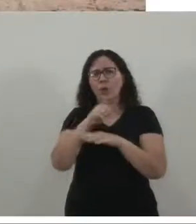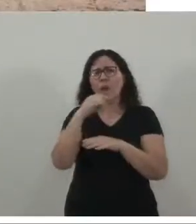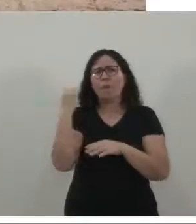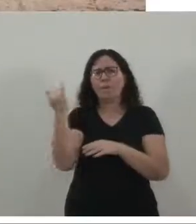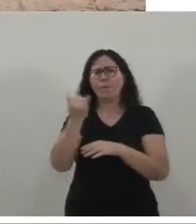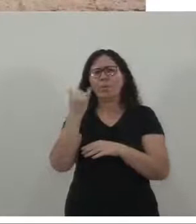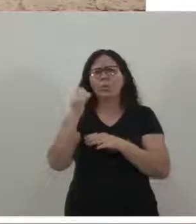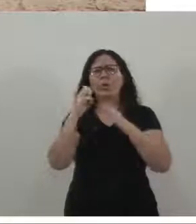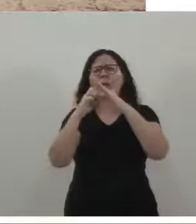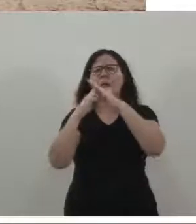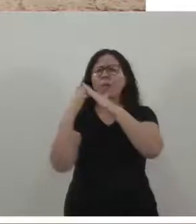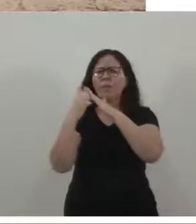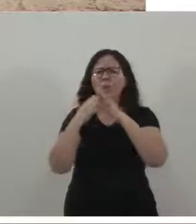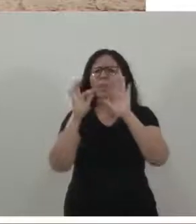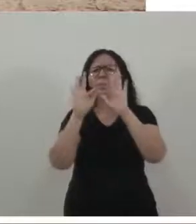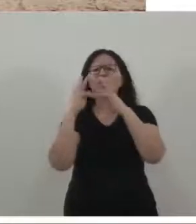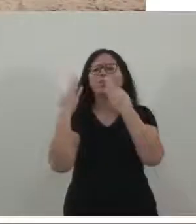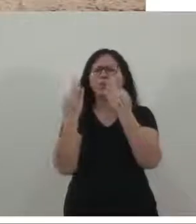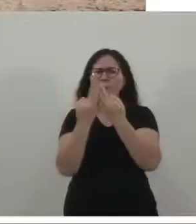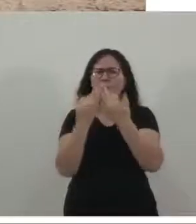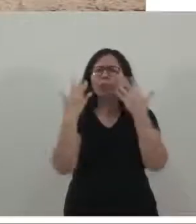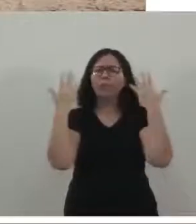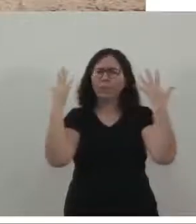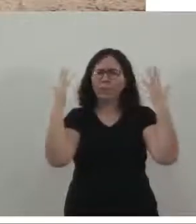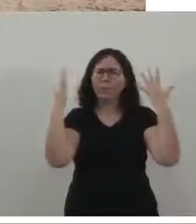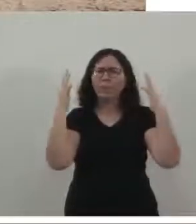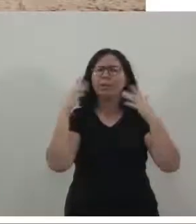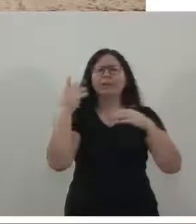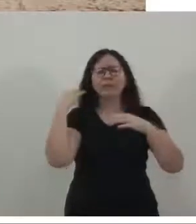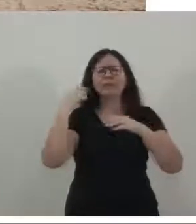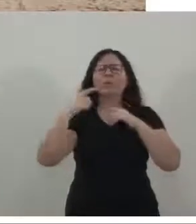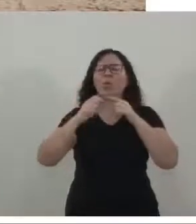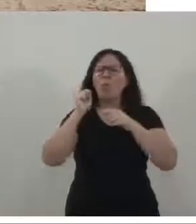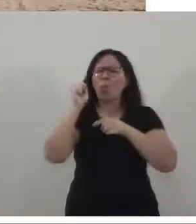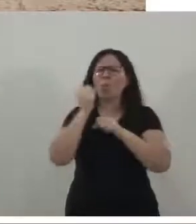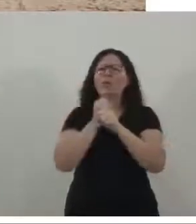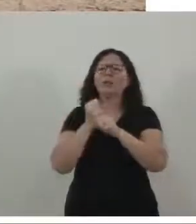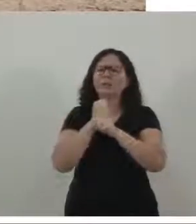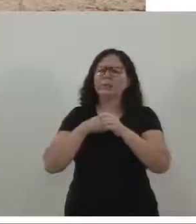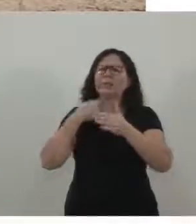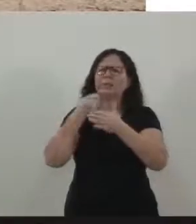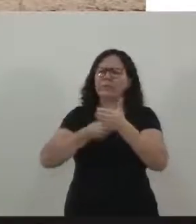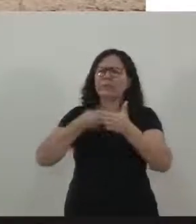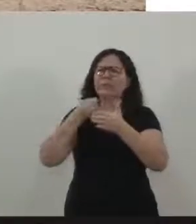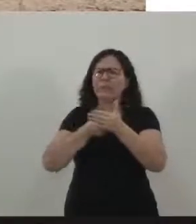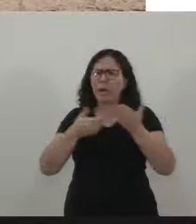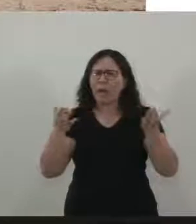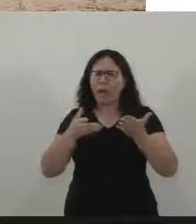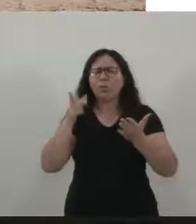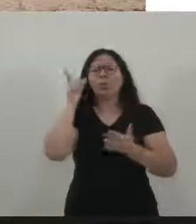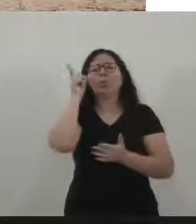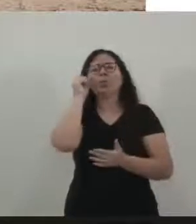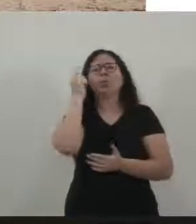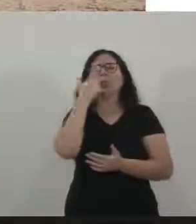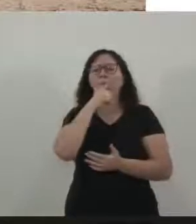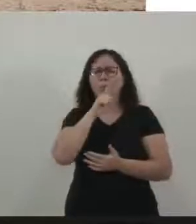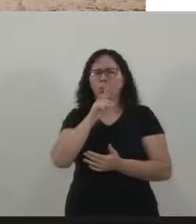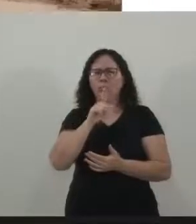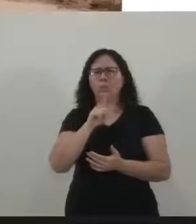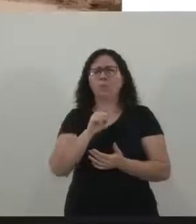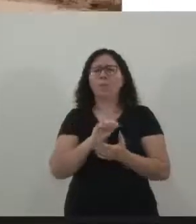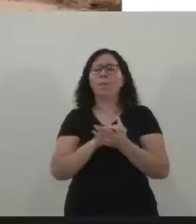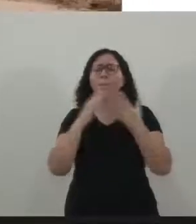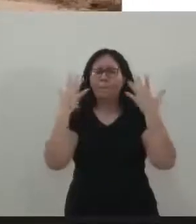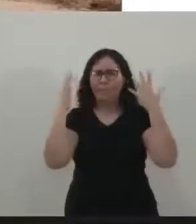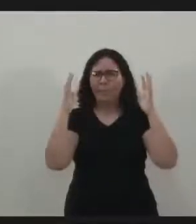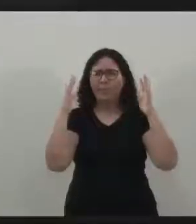importante, muitas empresas, muitas famílias, parabéns, e uma luta de mais 8 anos aí também, e hoje sendo concretizada.